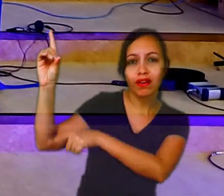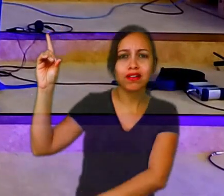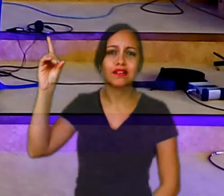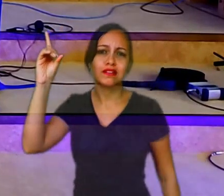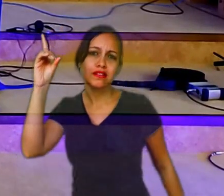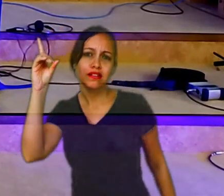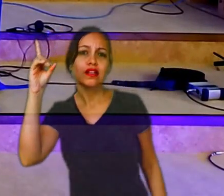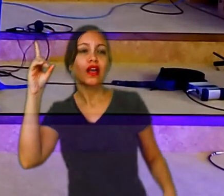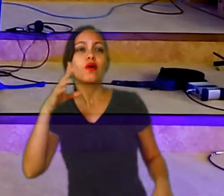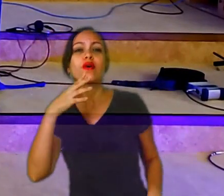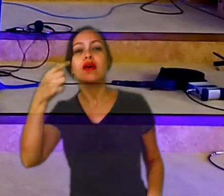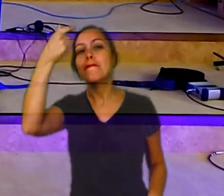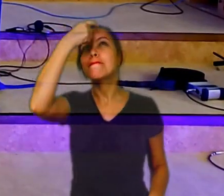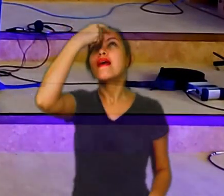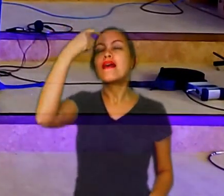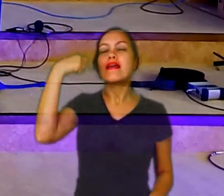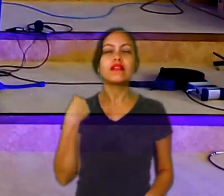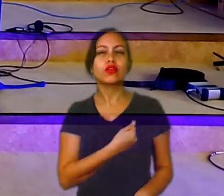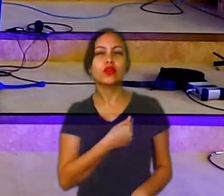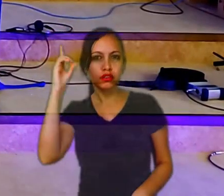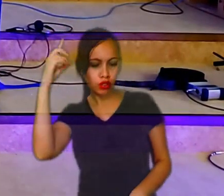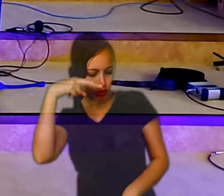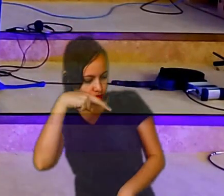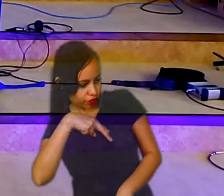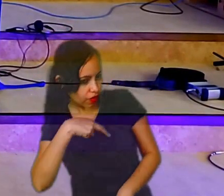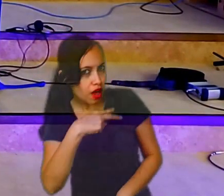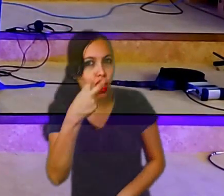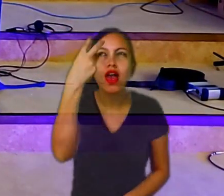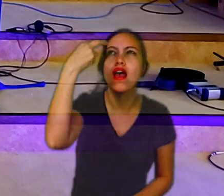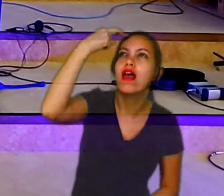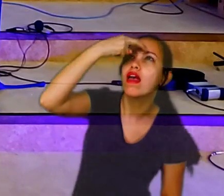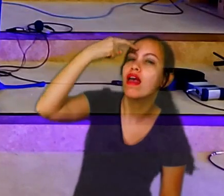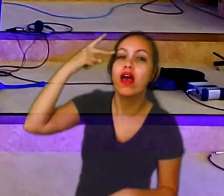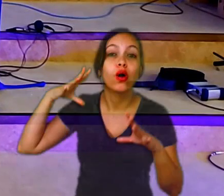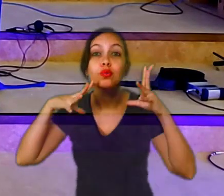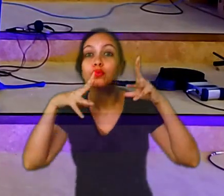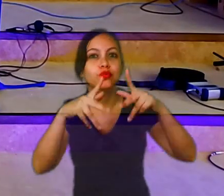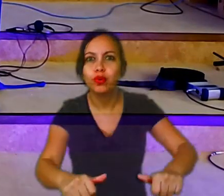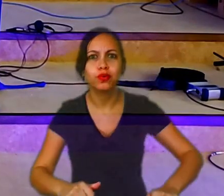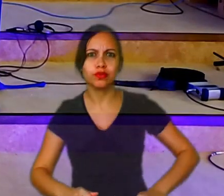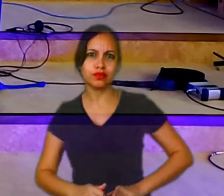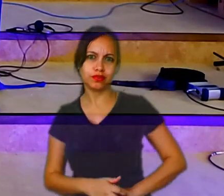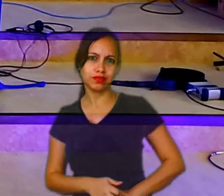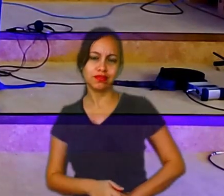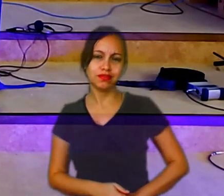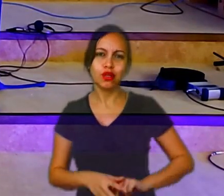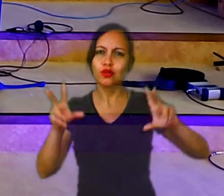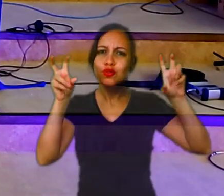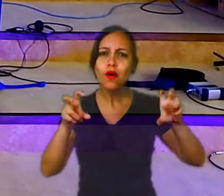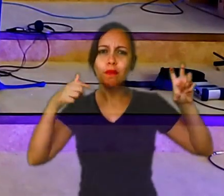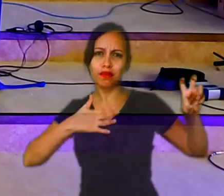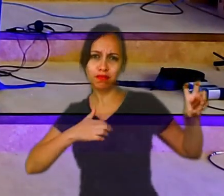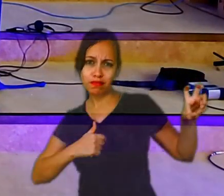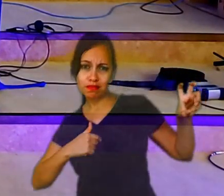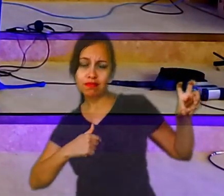conhece a nossa mente, o nosso interior, ele esquadrinha os nossos pensamentos, os nossos corações. Ele sabe tudo acerca de mim e